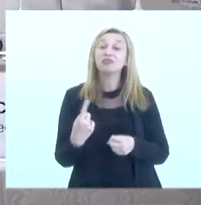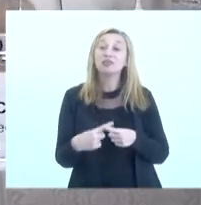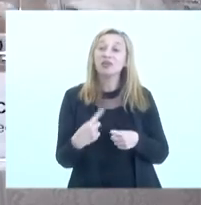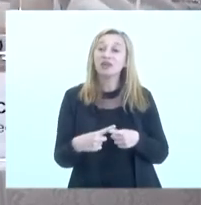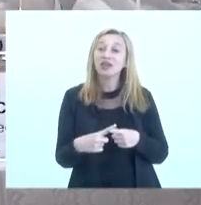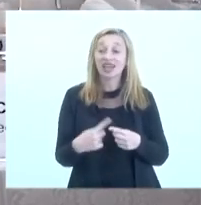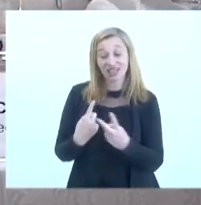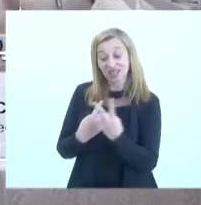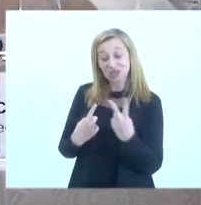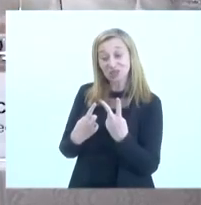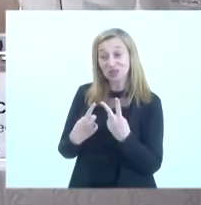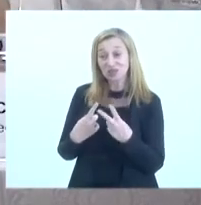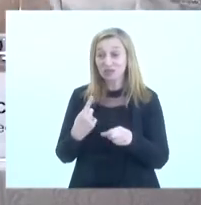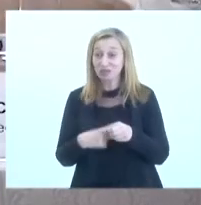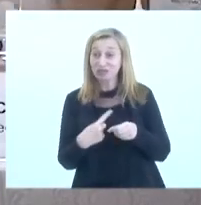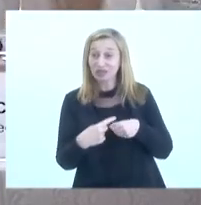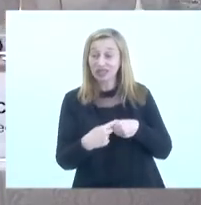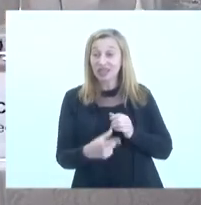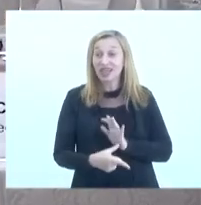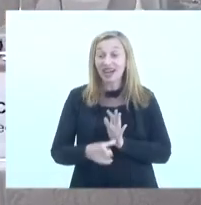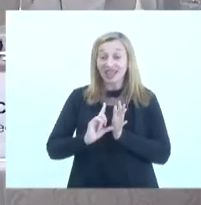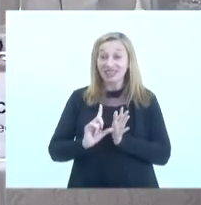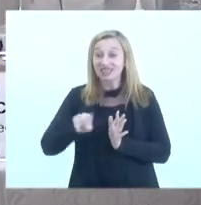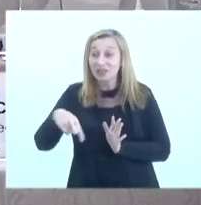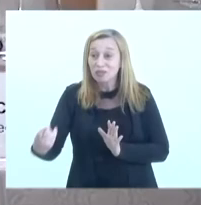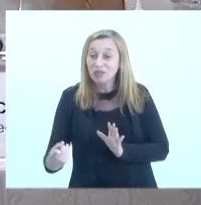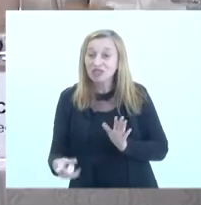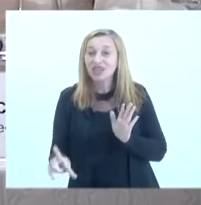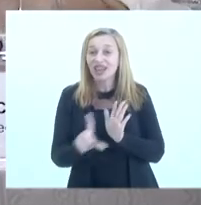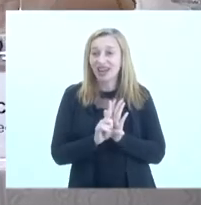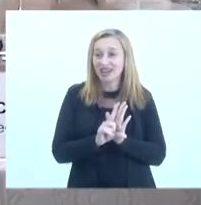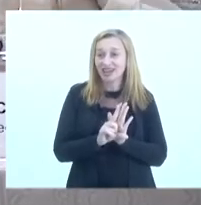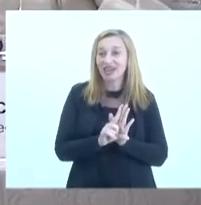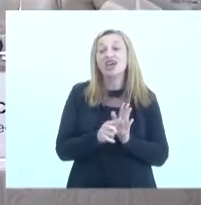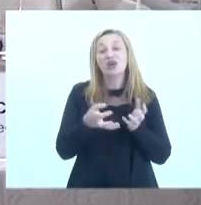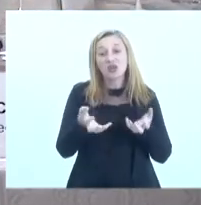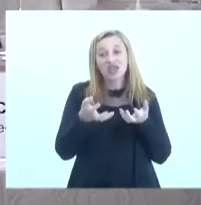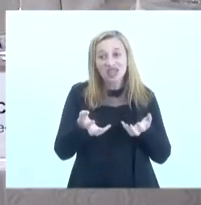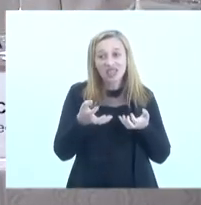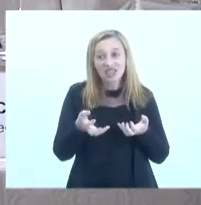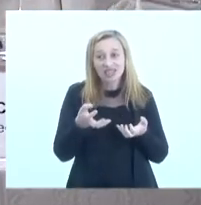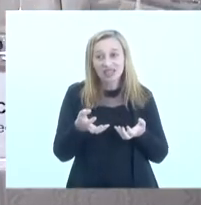esses dois municípios, antes e depois dessa lei. Eu queria